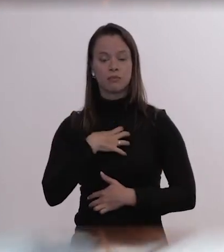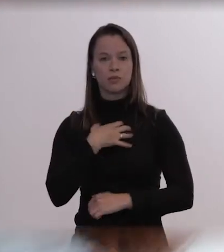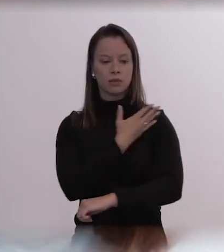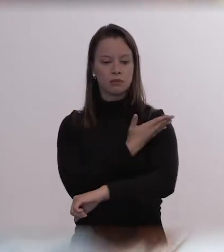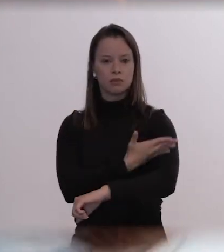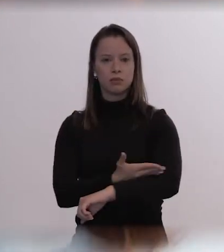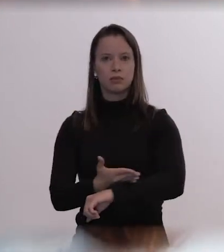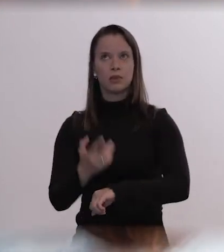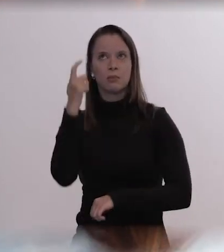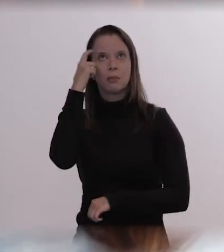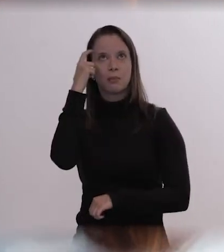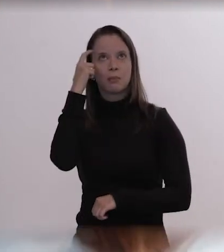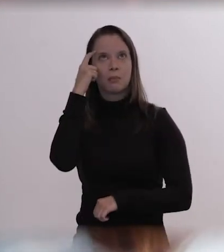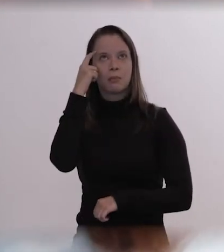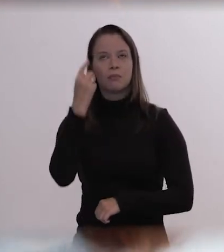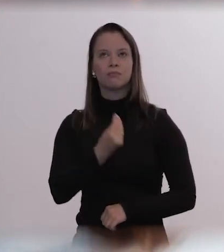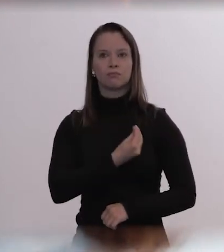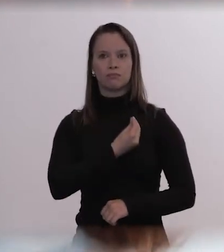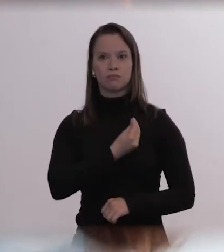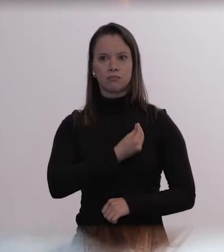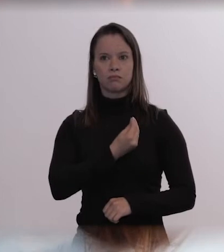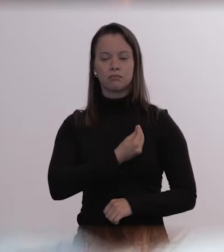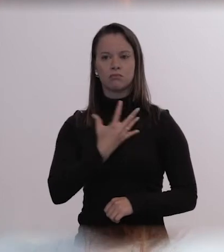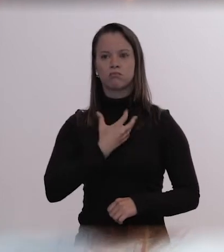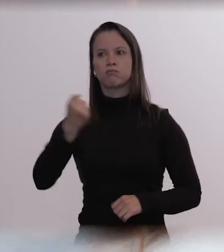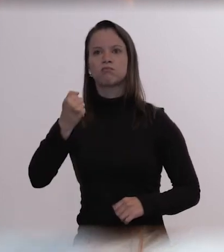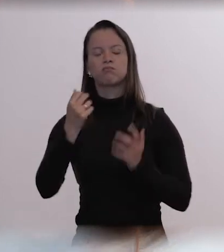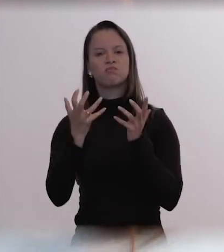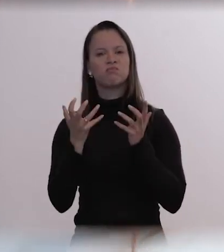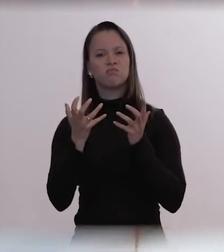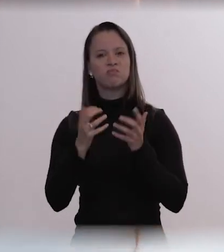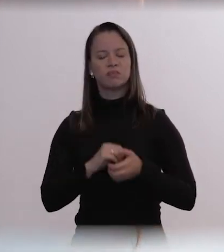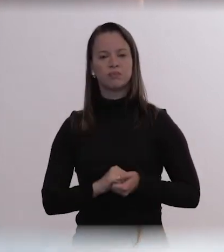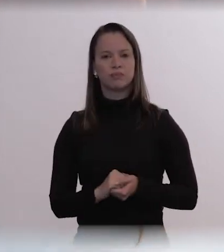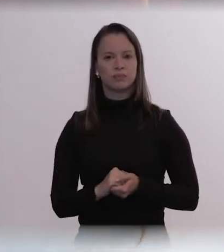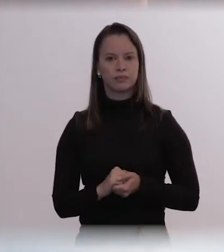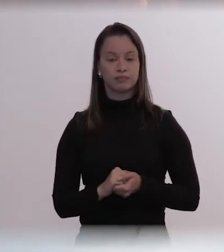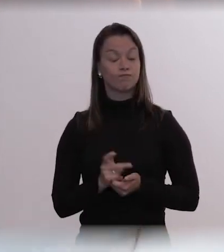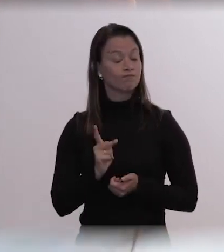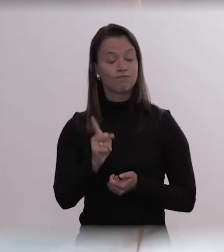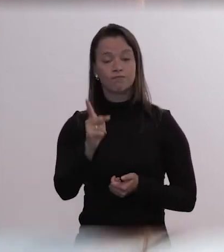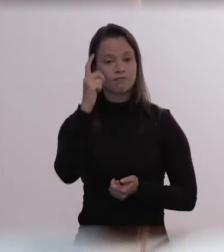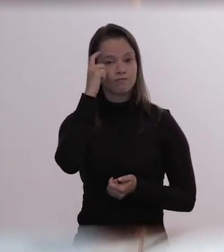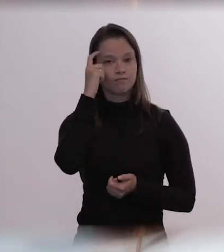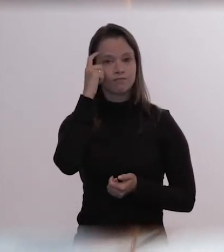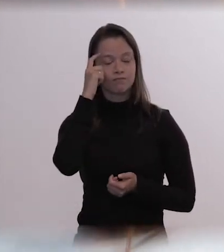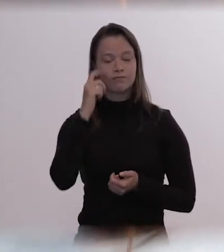de acabar com a vida, sempre, né? E